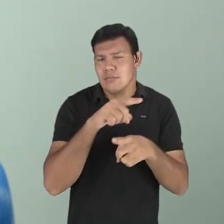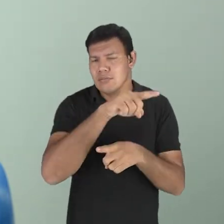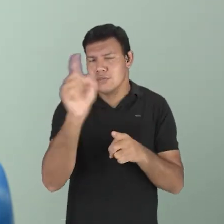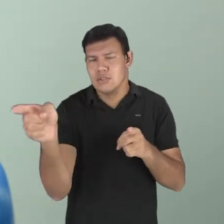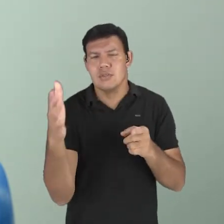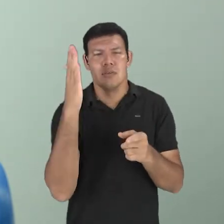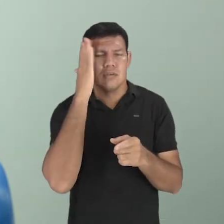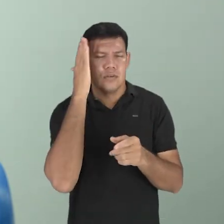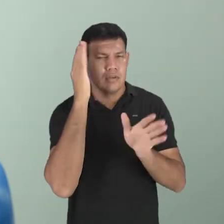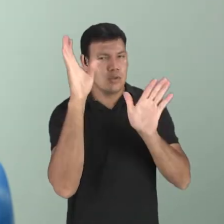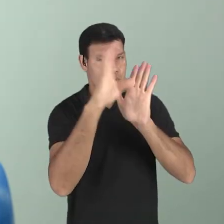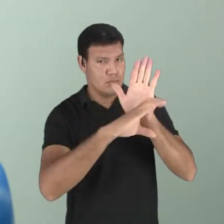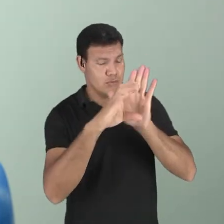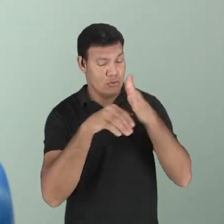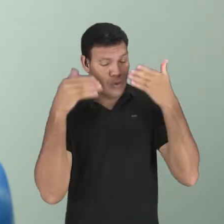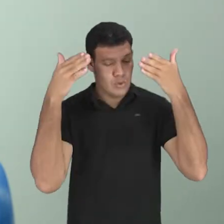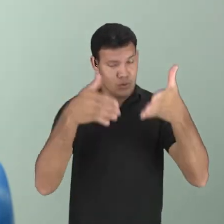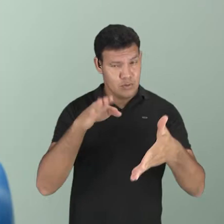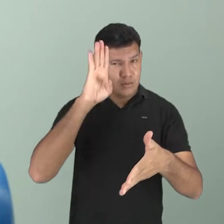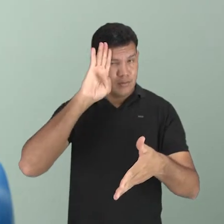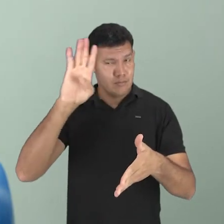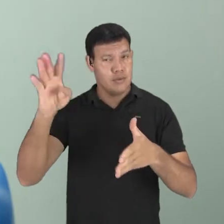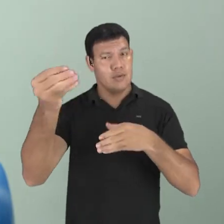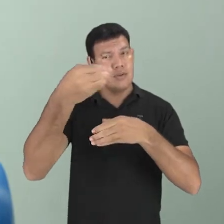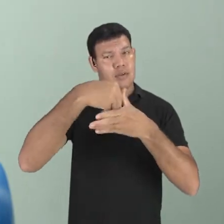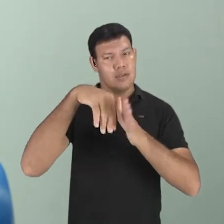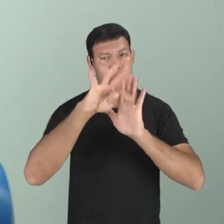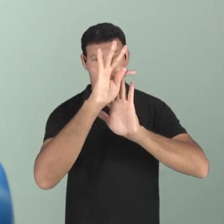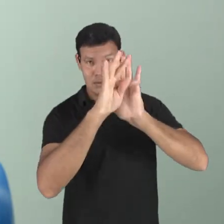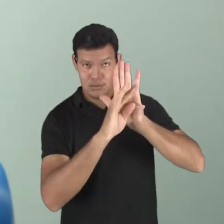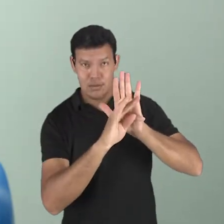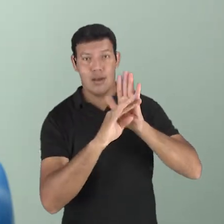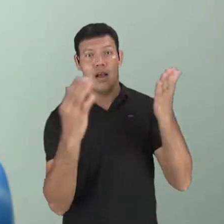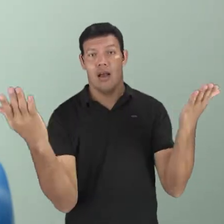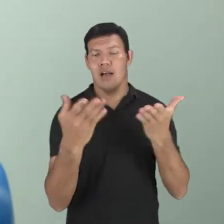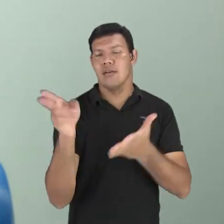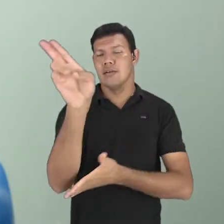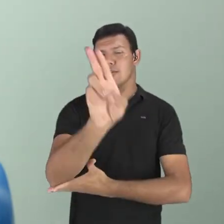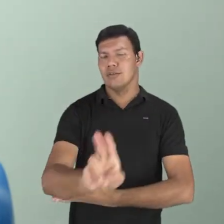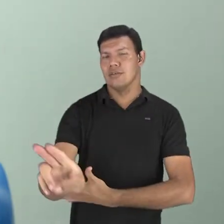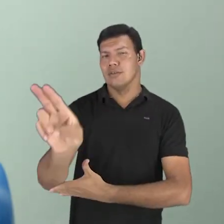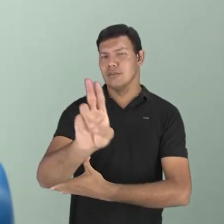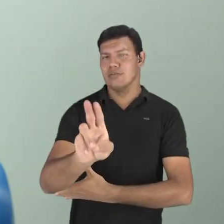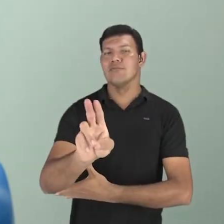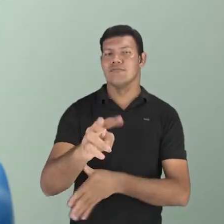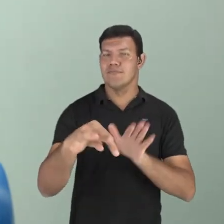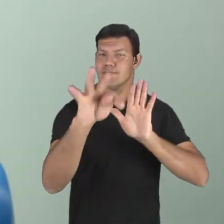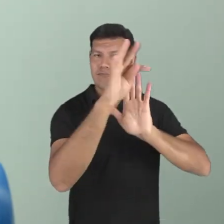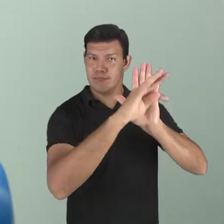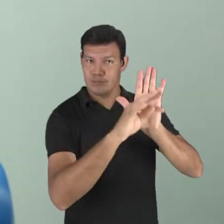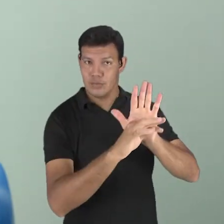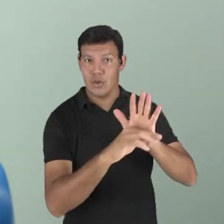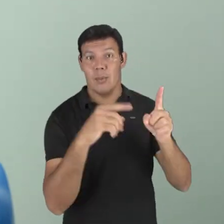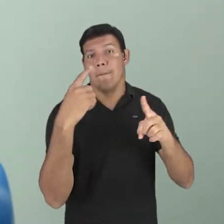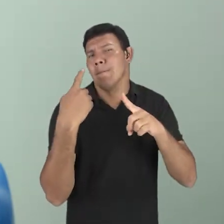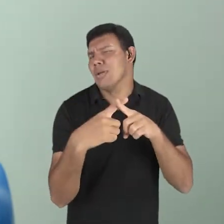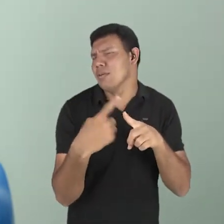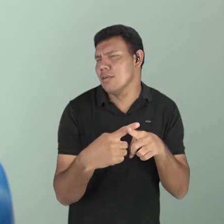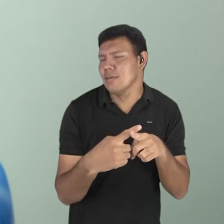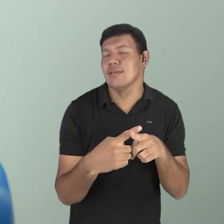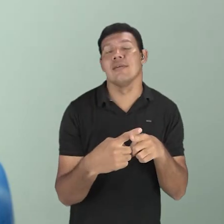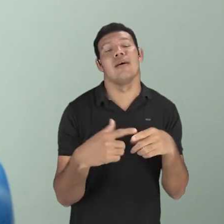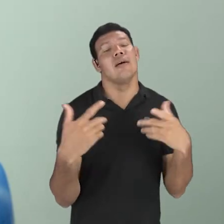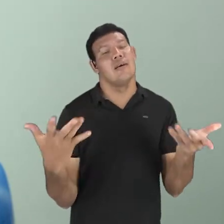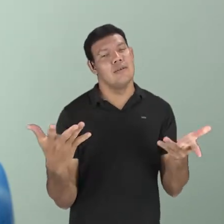o conceito de ideia central de um texto, nós vamos aplicar isso no texto. Por quê? Porque é praticando que a